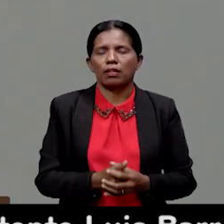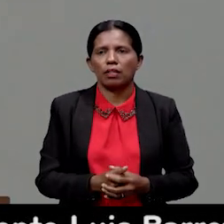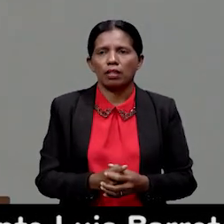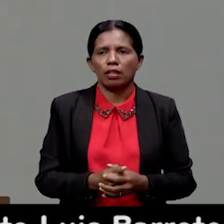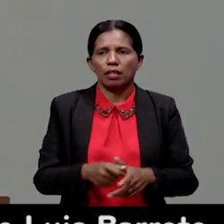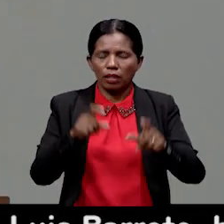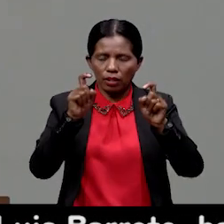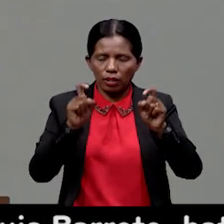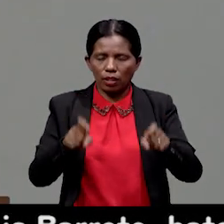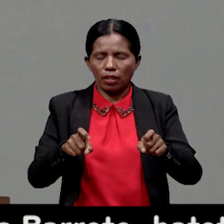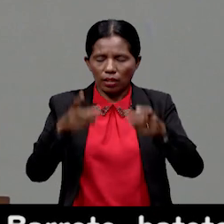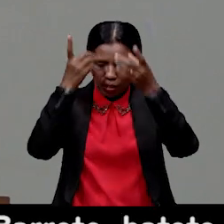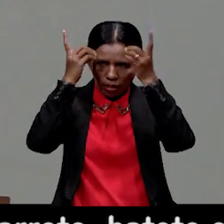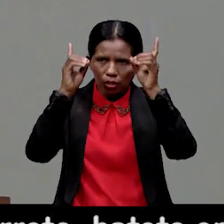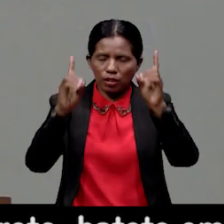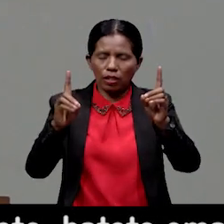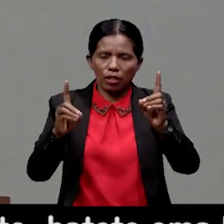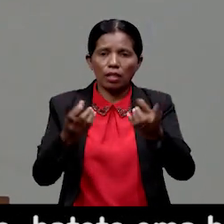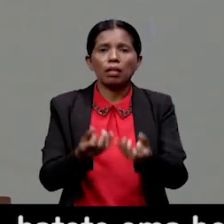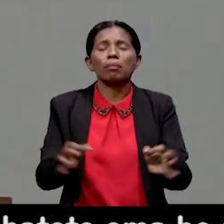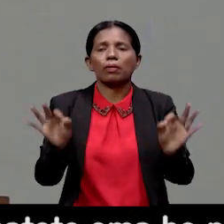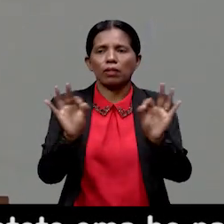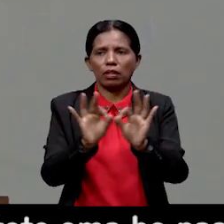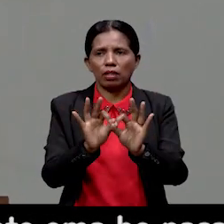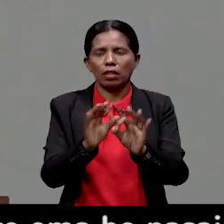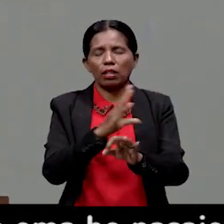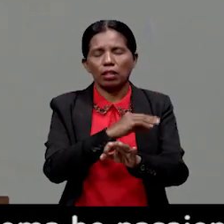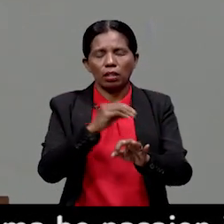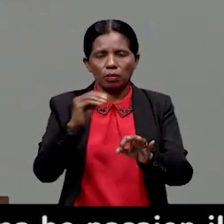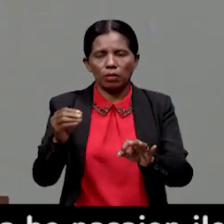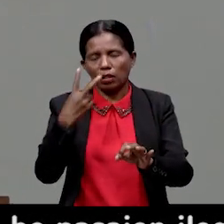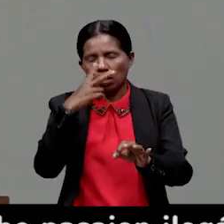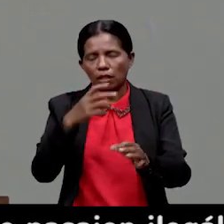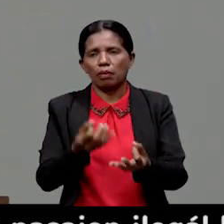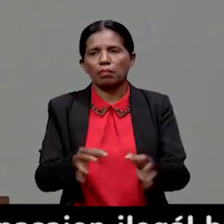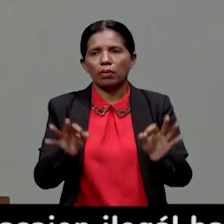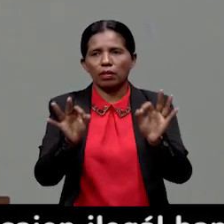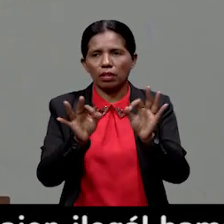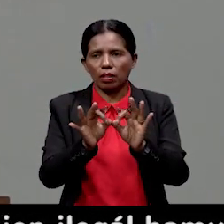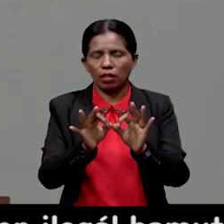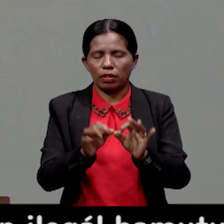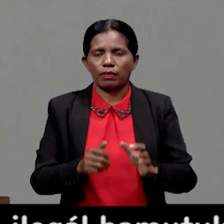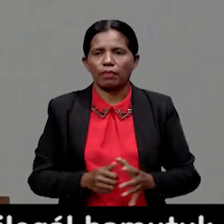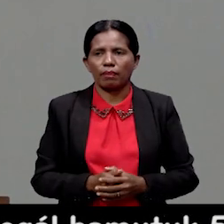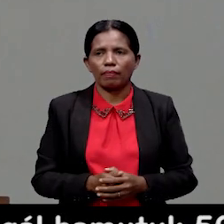tem que definir prioridades. E quando se coliva prioridade, prioridade logo sem prioridade.